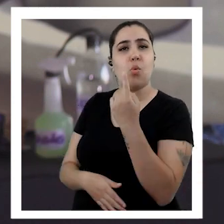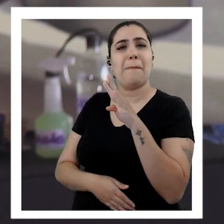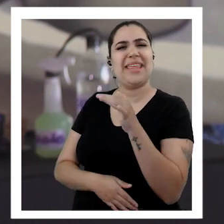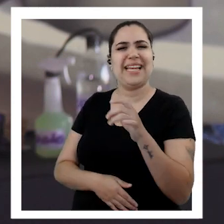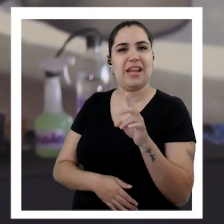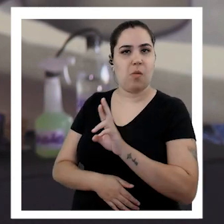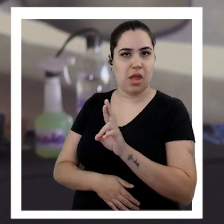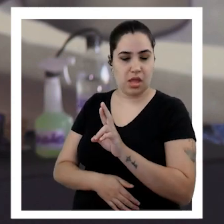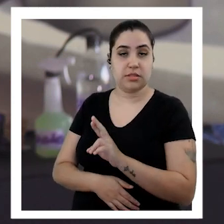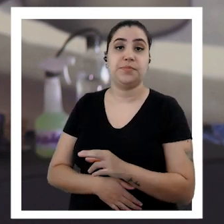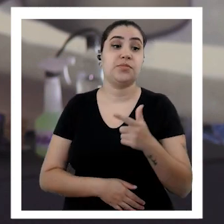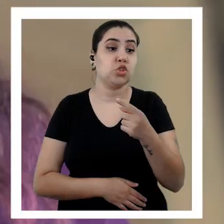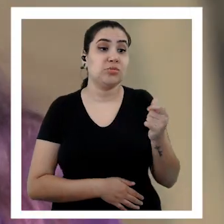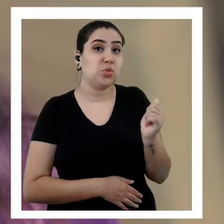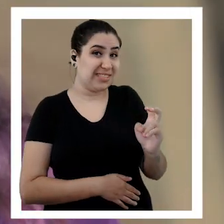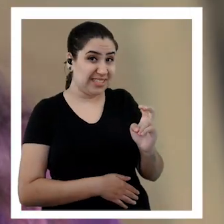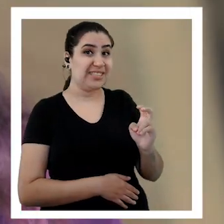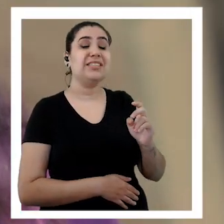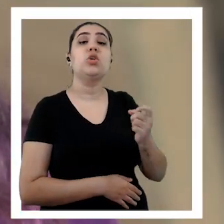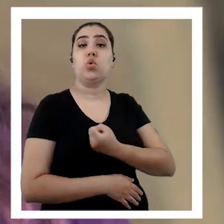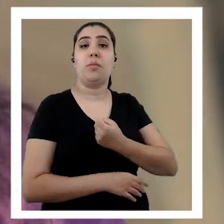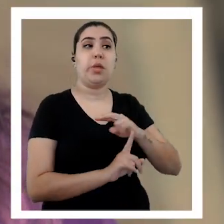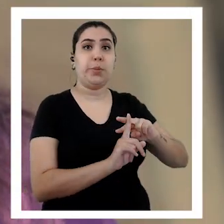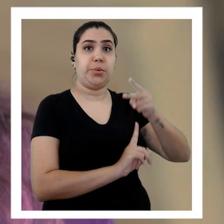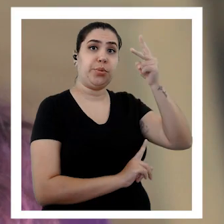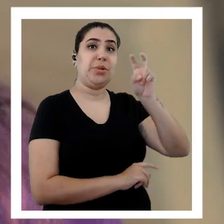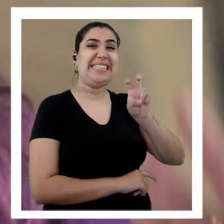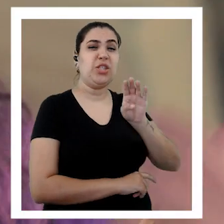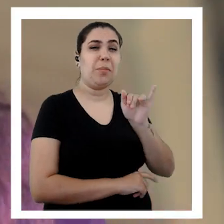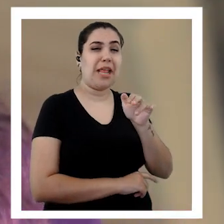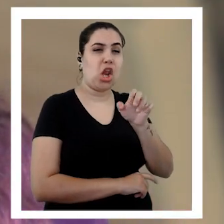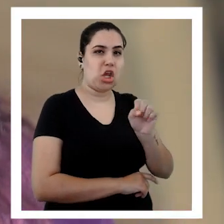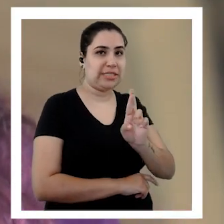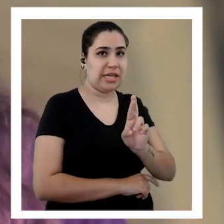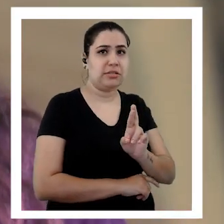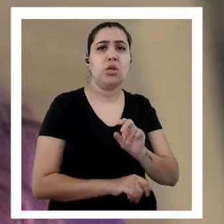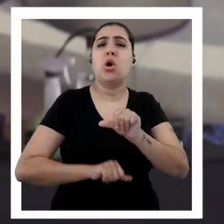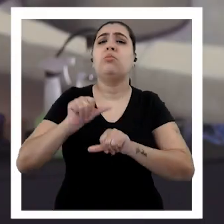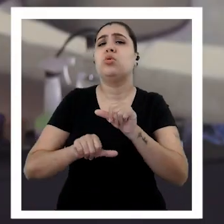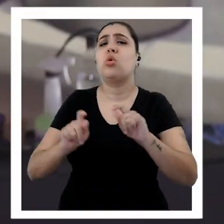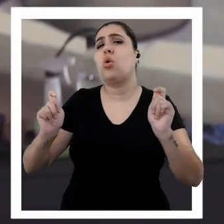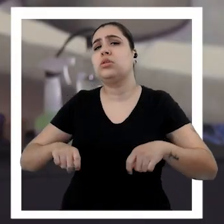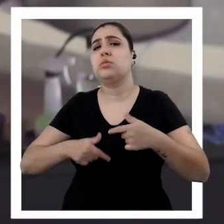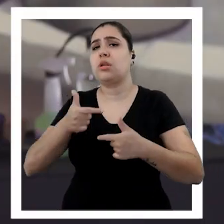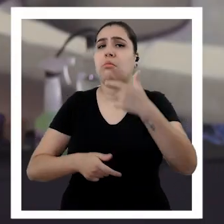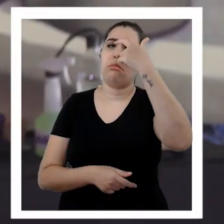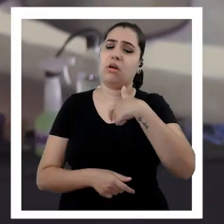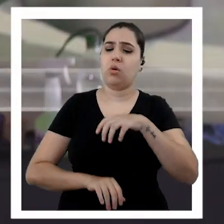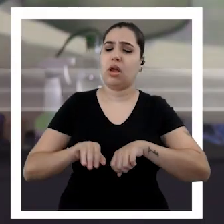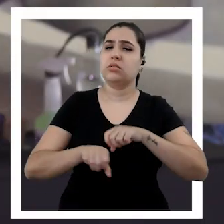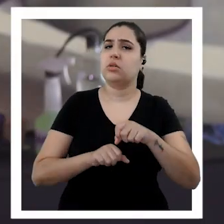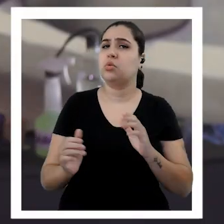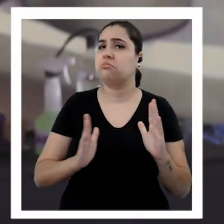movimentou R$1 bilhão. Em 2015, esse número subiu para R$5 bilhões. E o que mudou nas condições